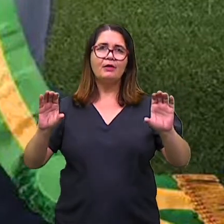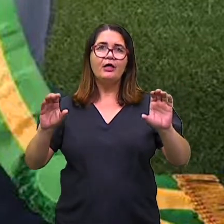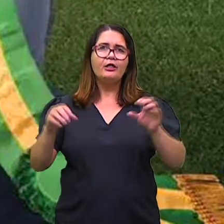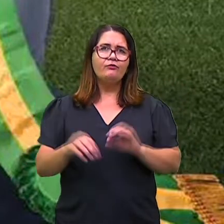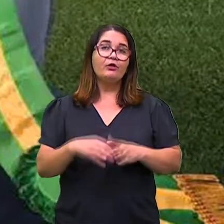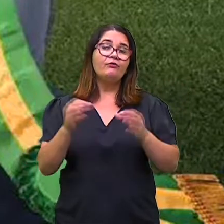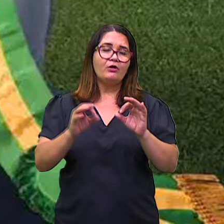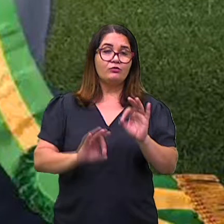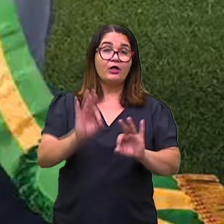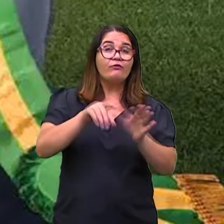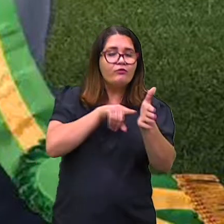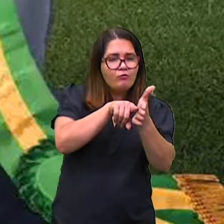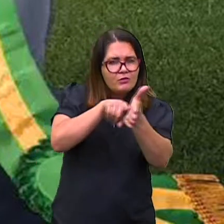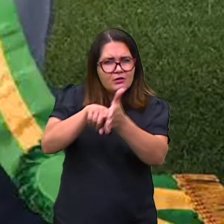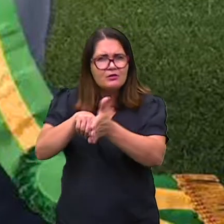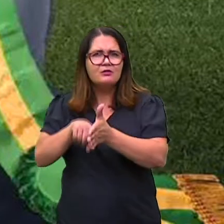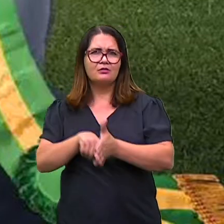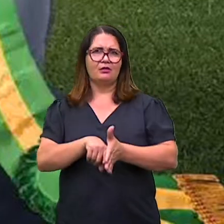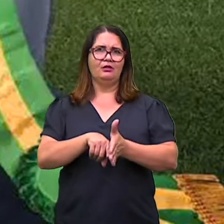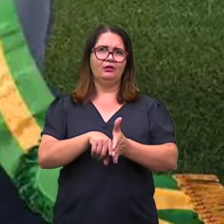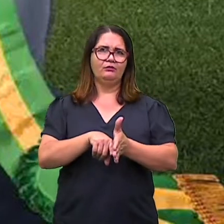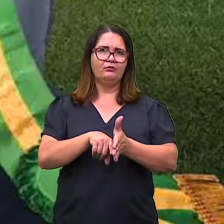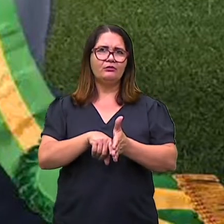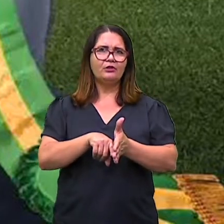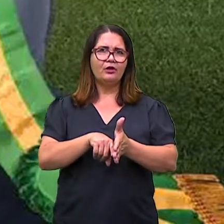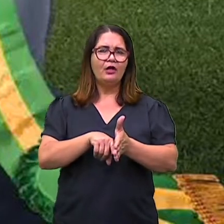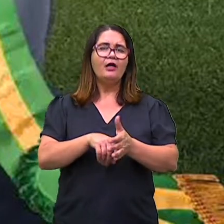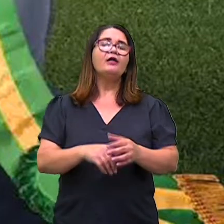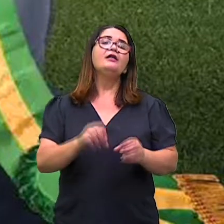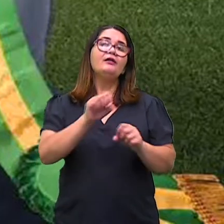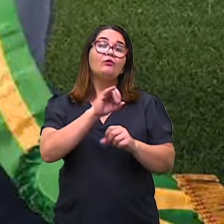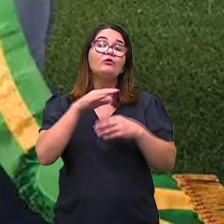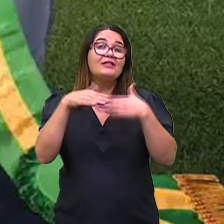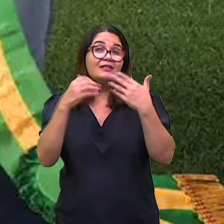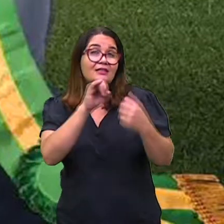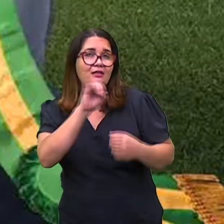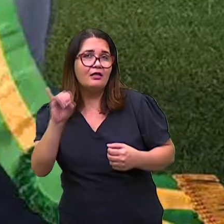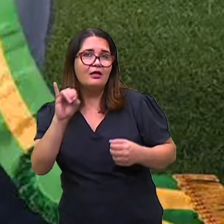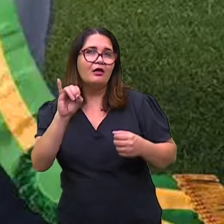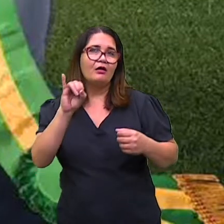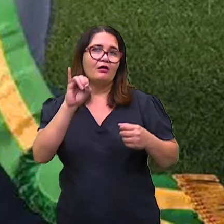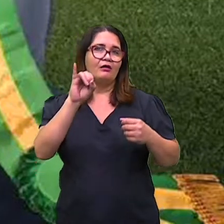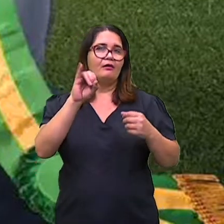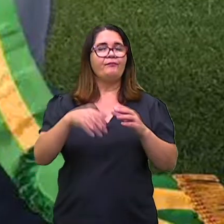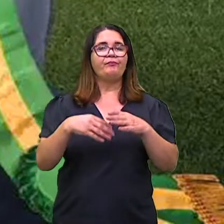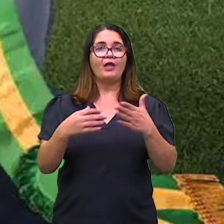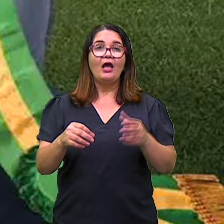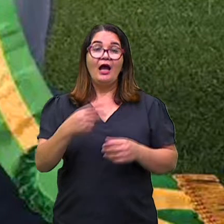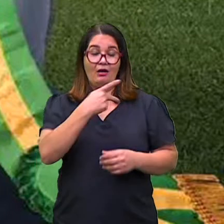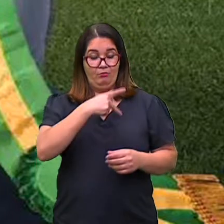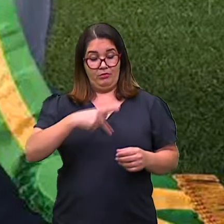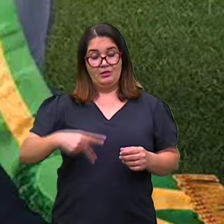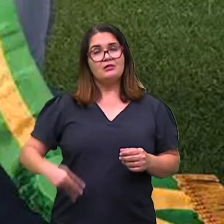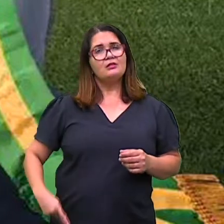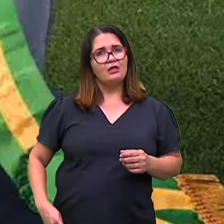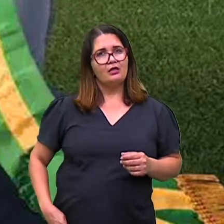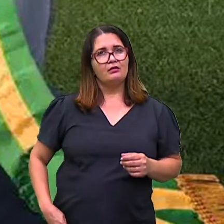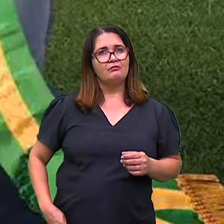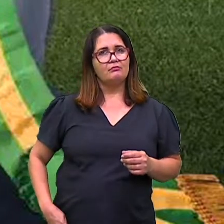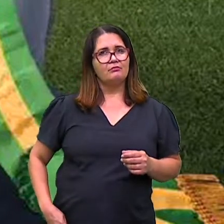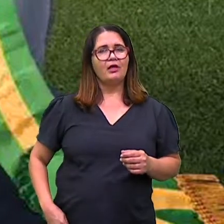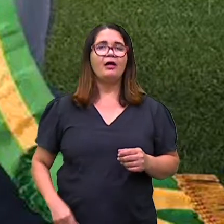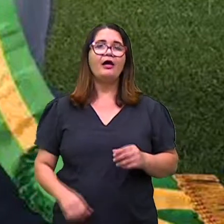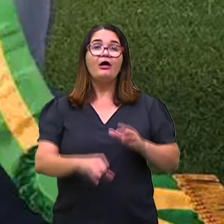delitos, né, entre aspas, cometidos no mandato anterior da presidente, por entenderem que o crime